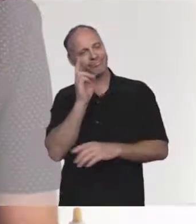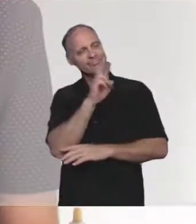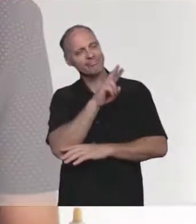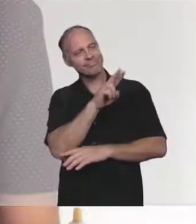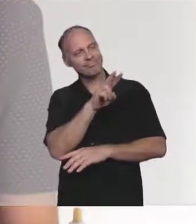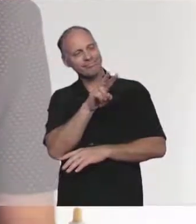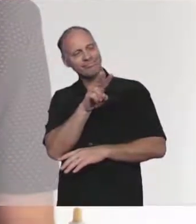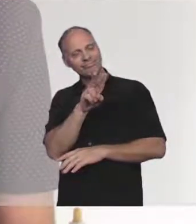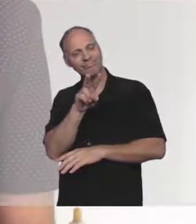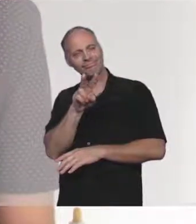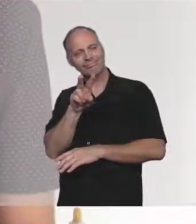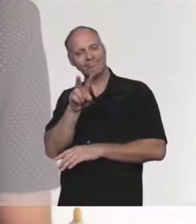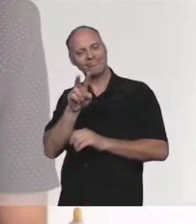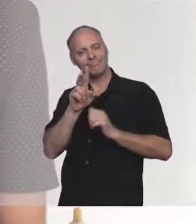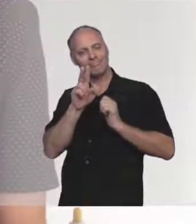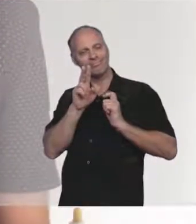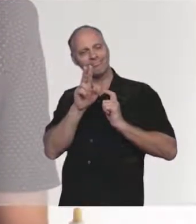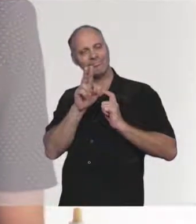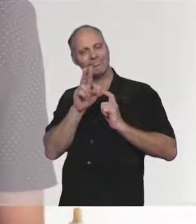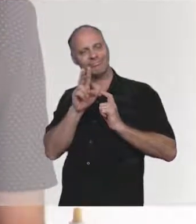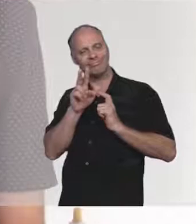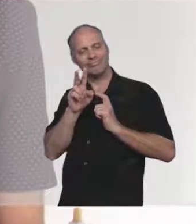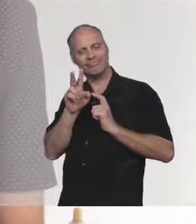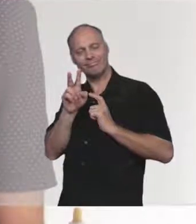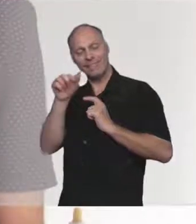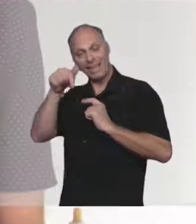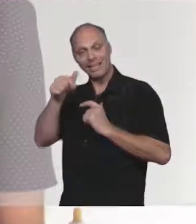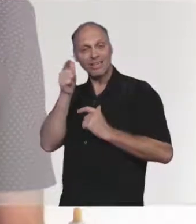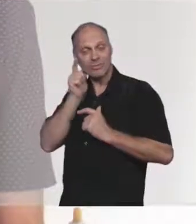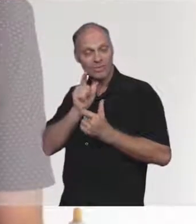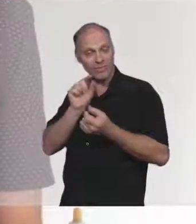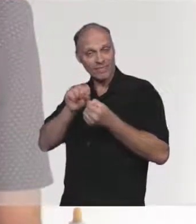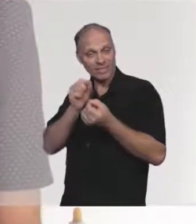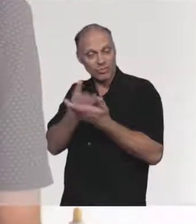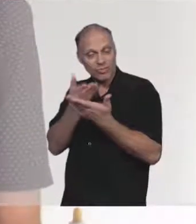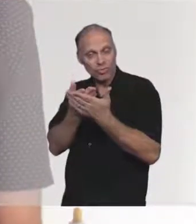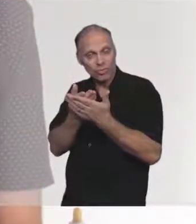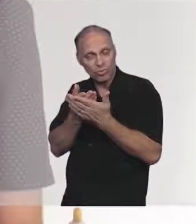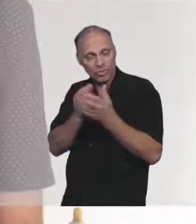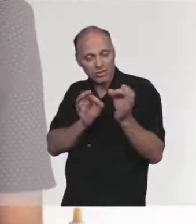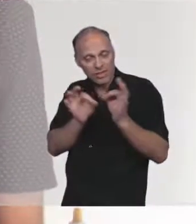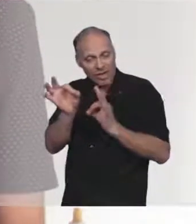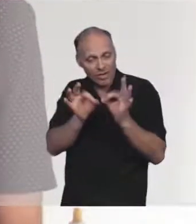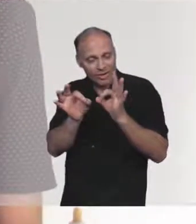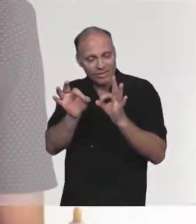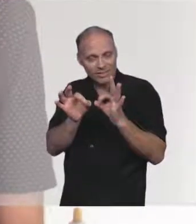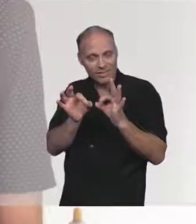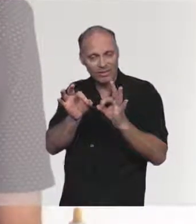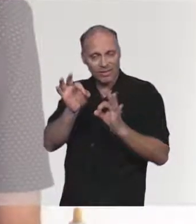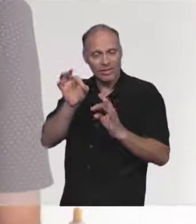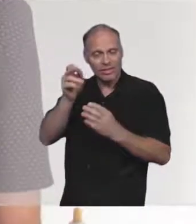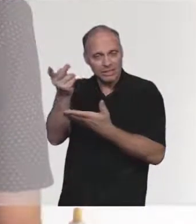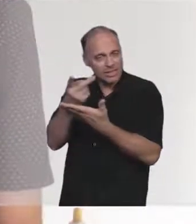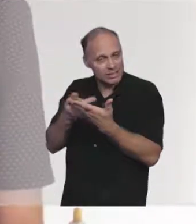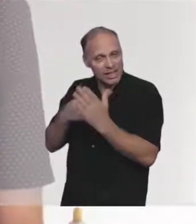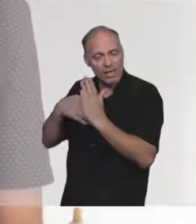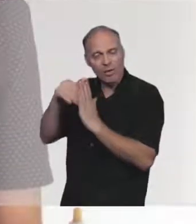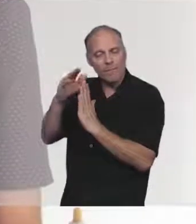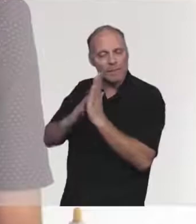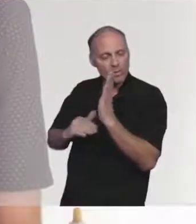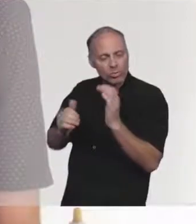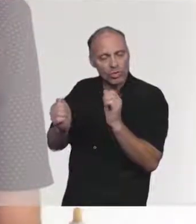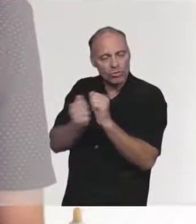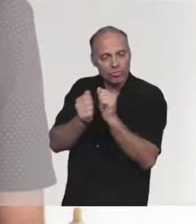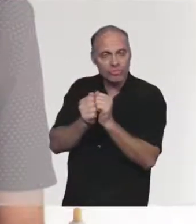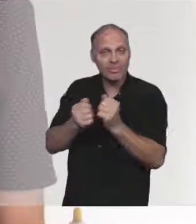eu pude começar um estudo sobre esse tensionamento, né, do desenho com a pintura.